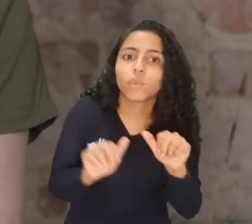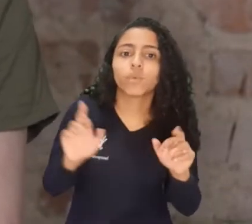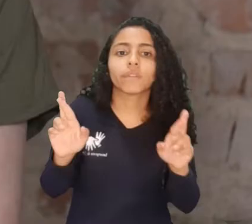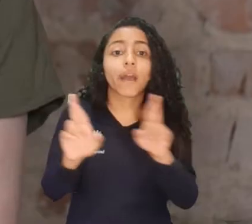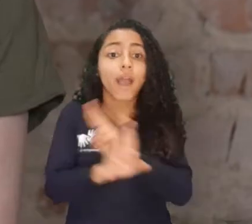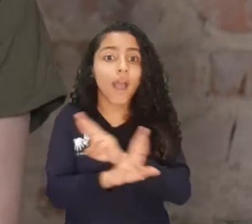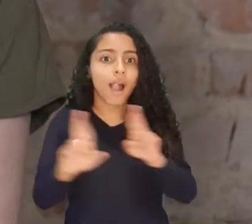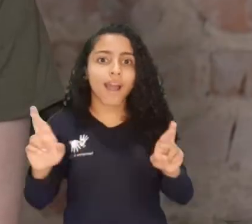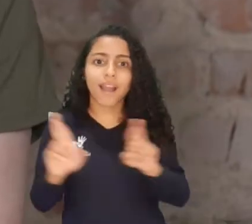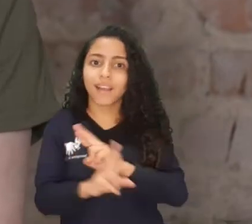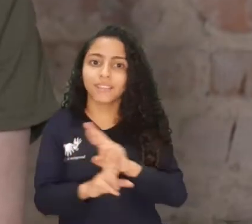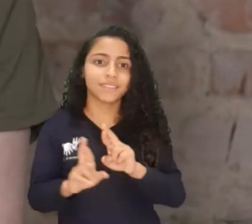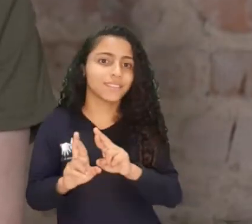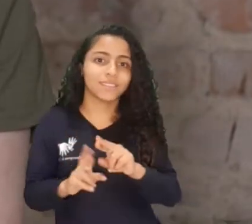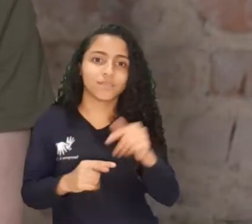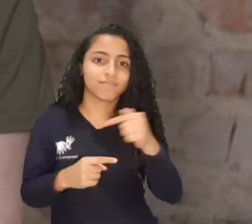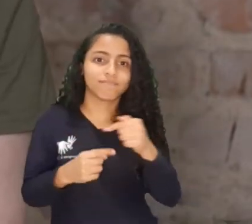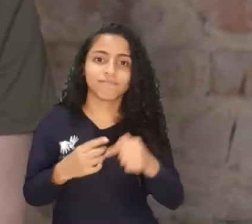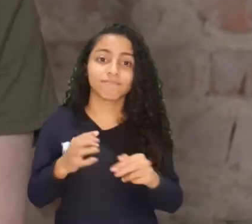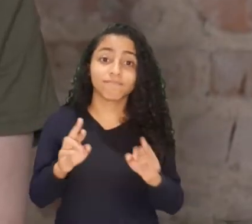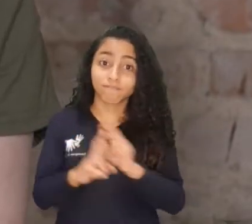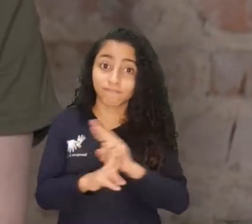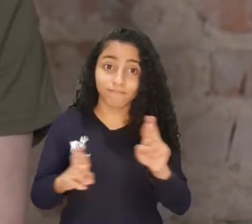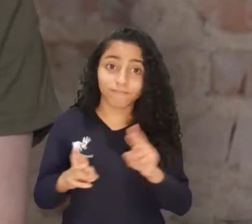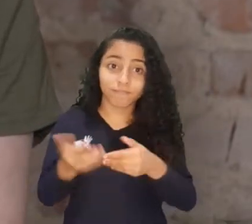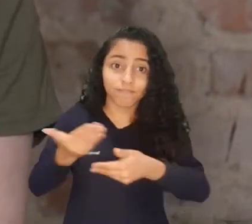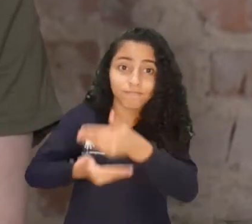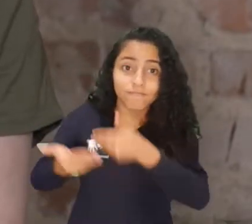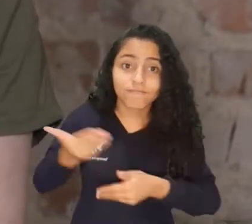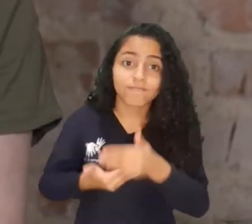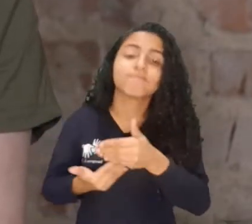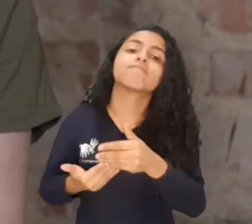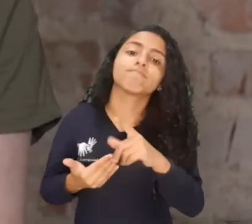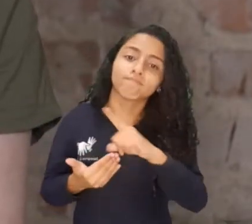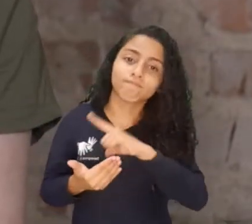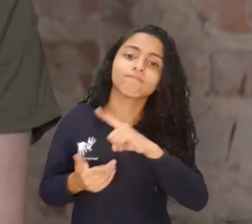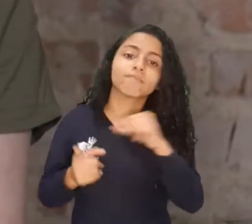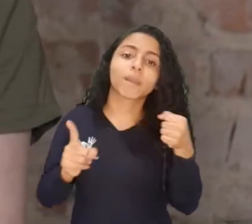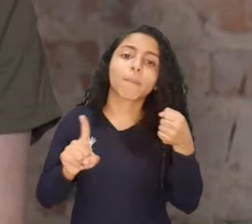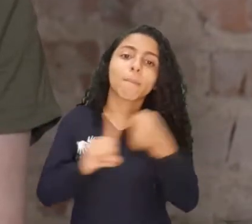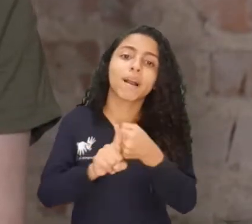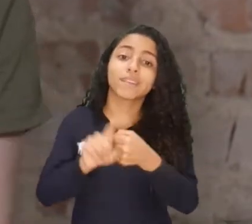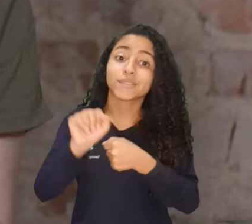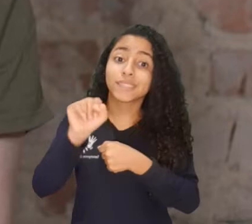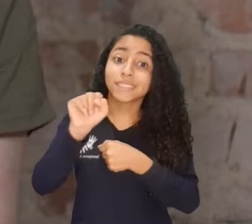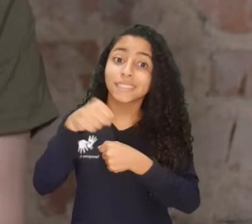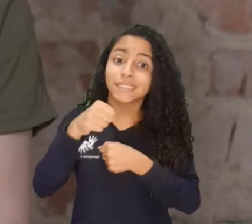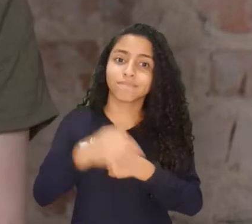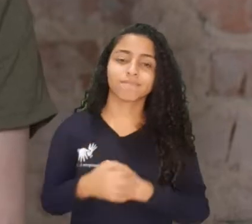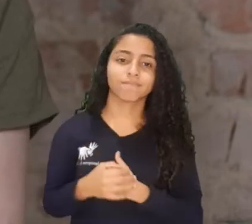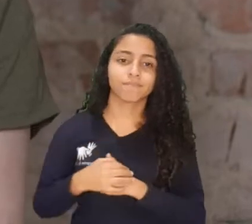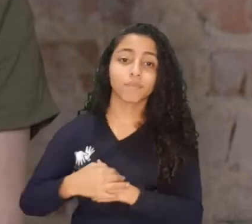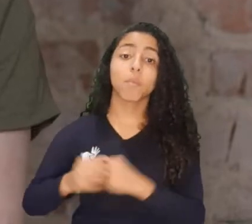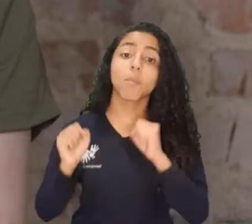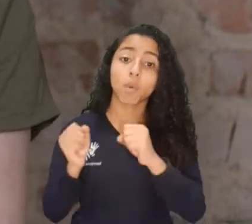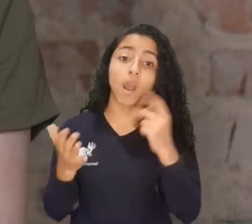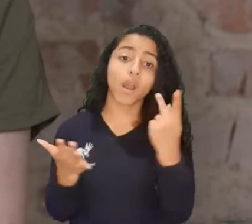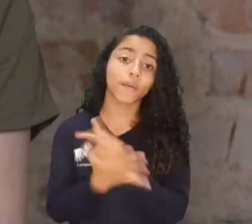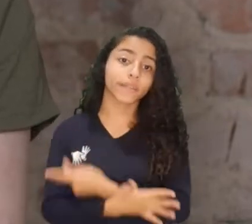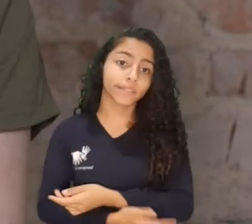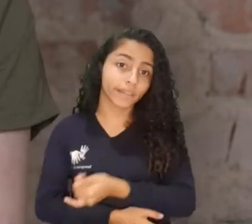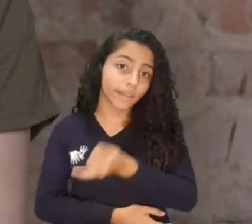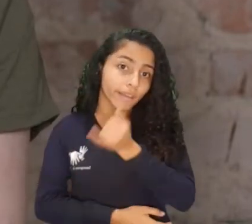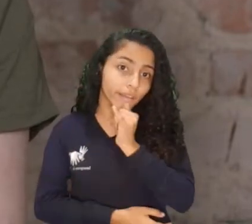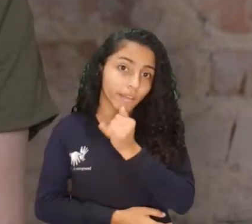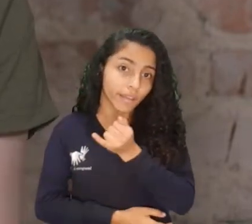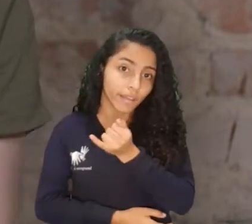espécies, né? Então, essas interações entre as espécies vão sofrer impactos, podendo ocasionar, por exemplo,